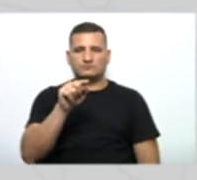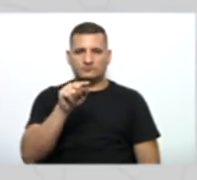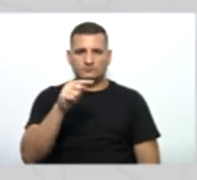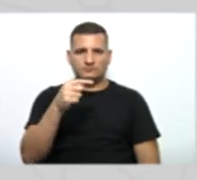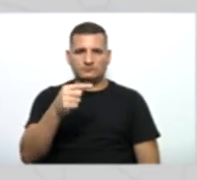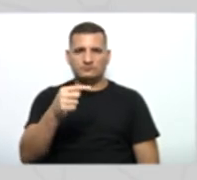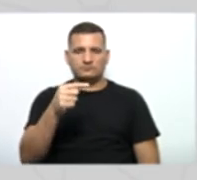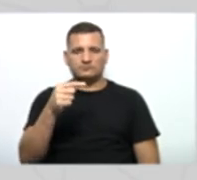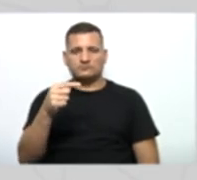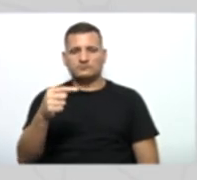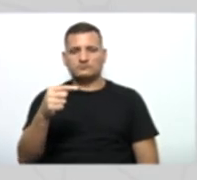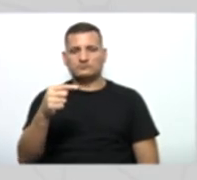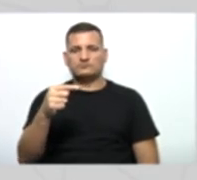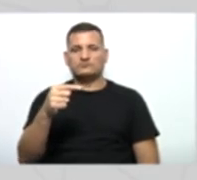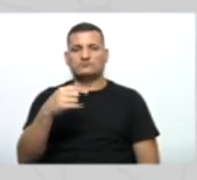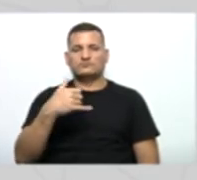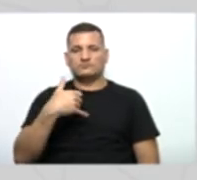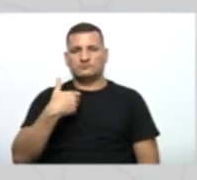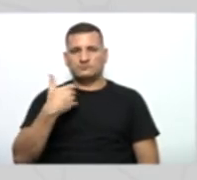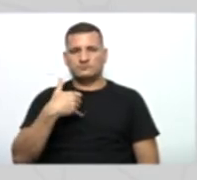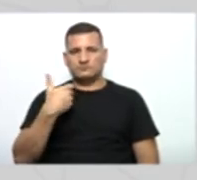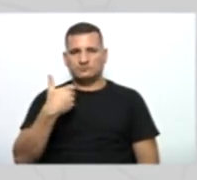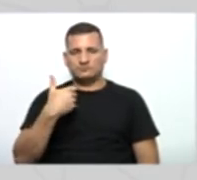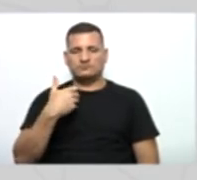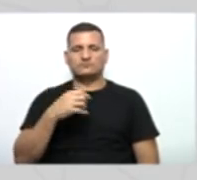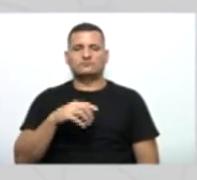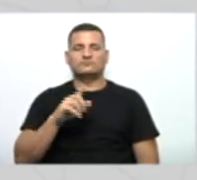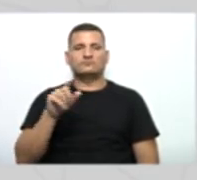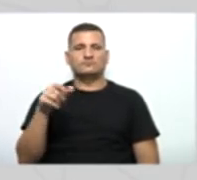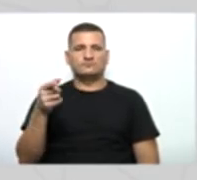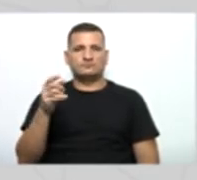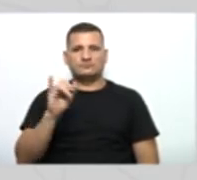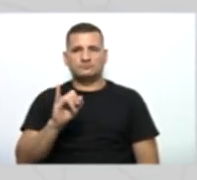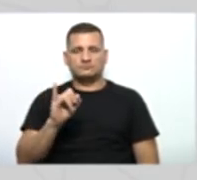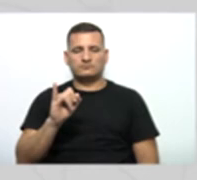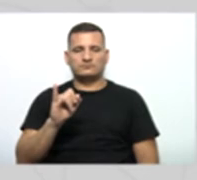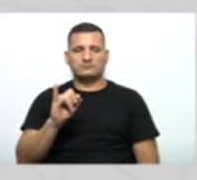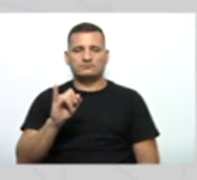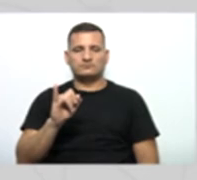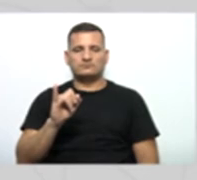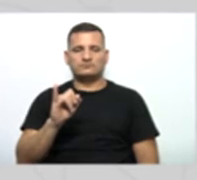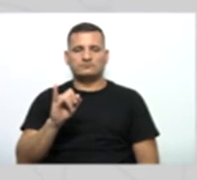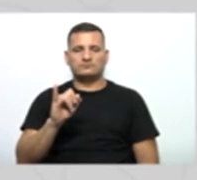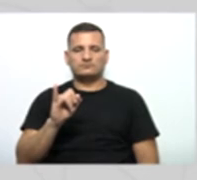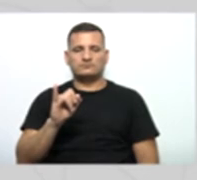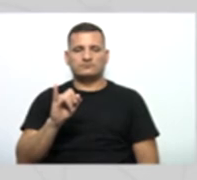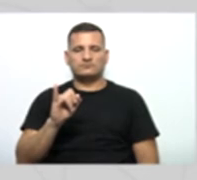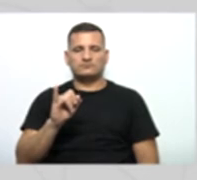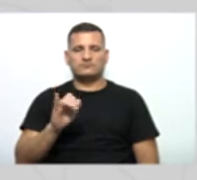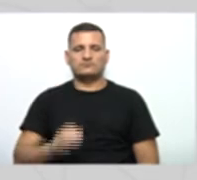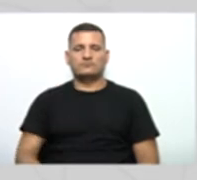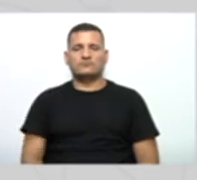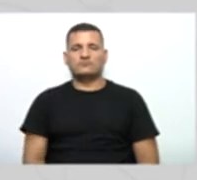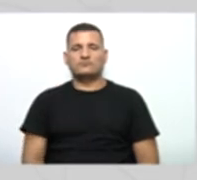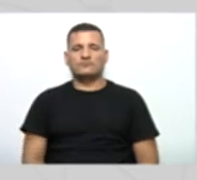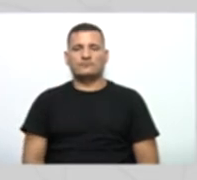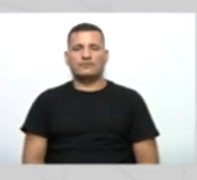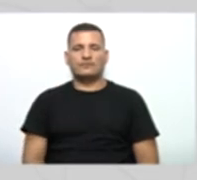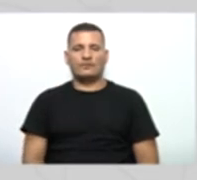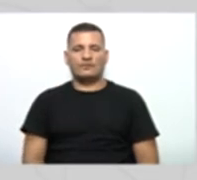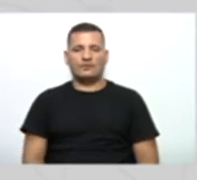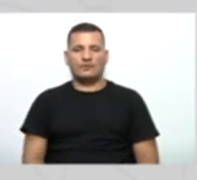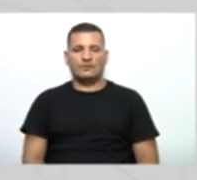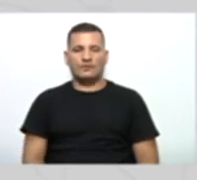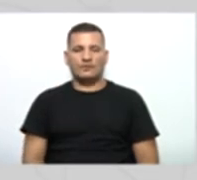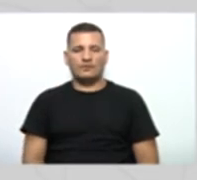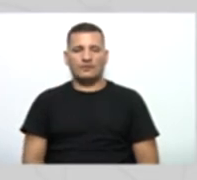nosso atributo e o nome dele, no caso aqui, idade, que também recebe o parâmetro, o valor enviado